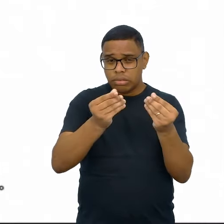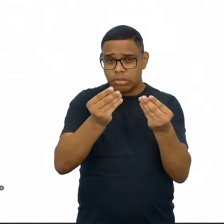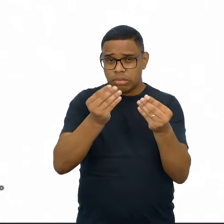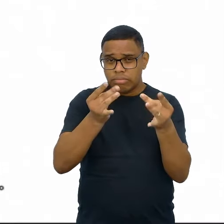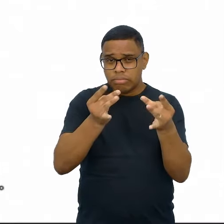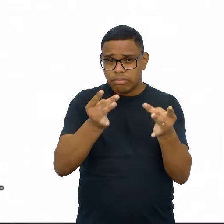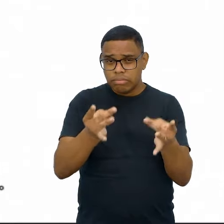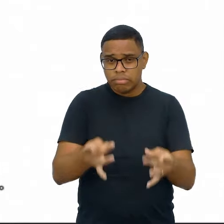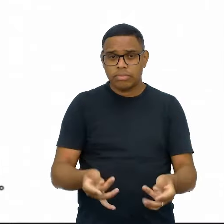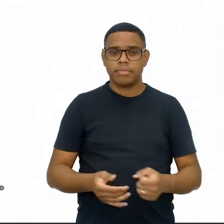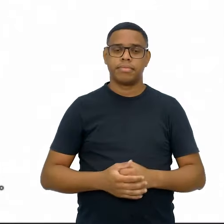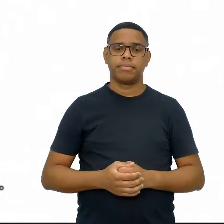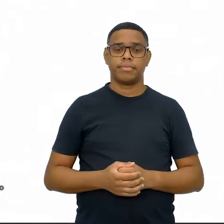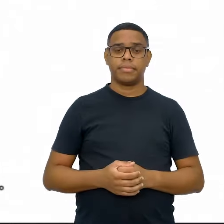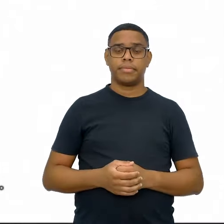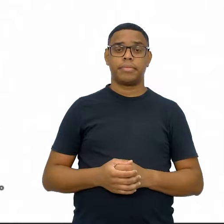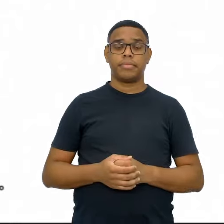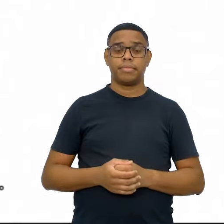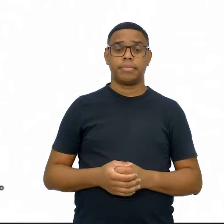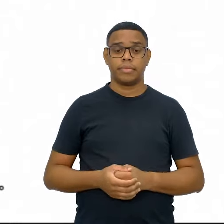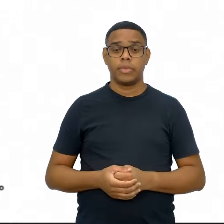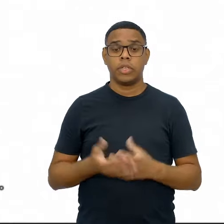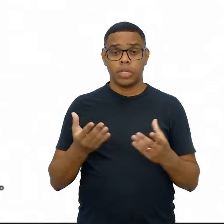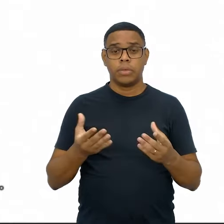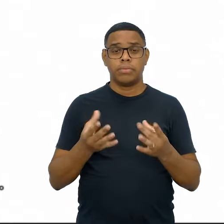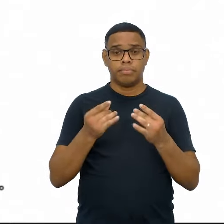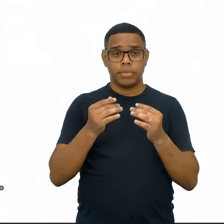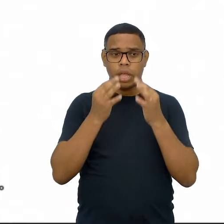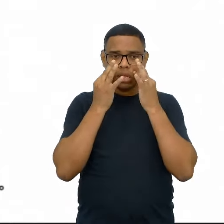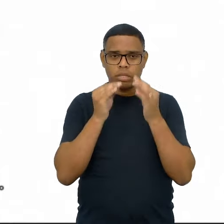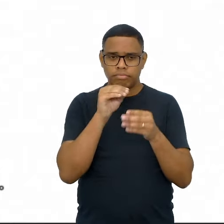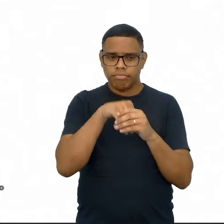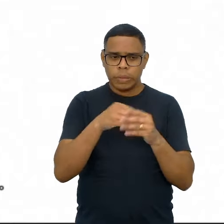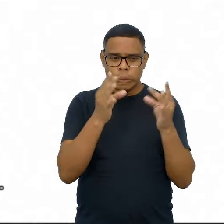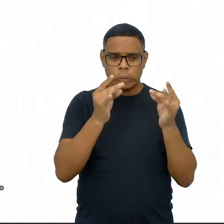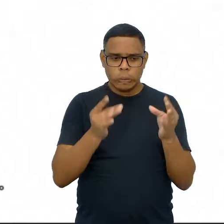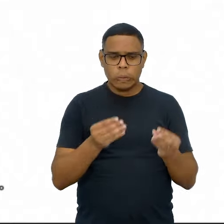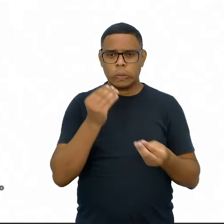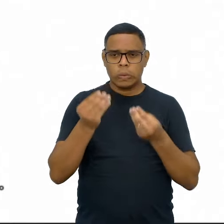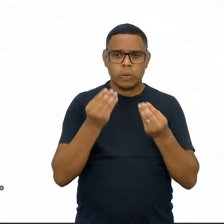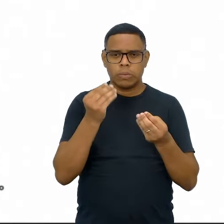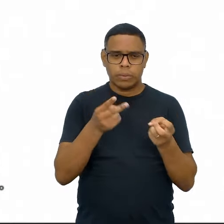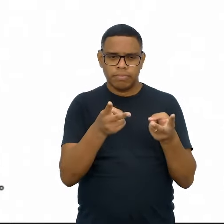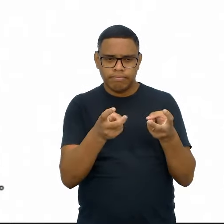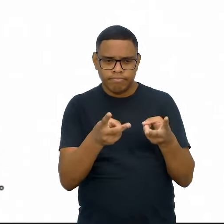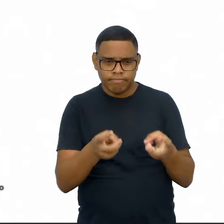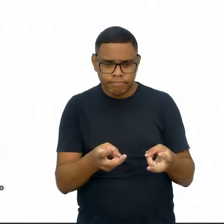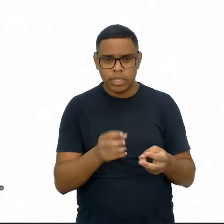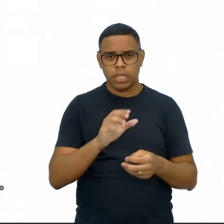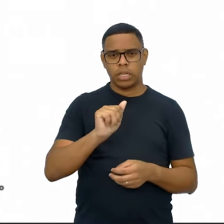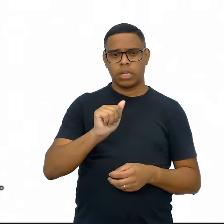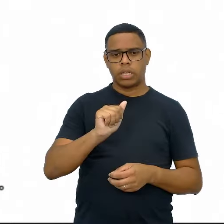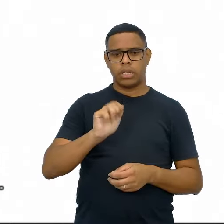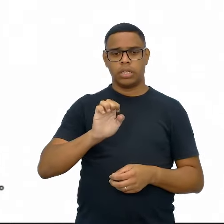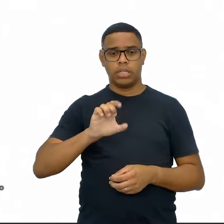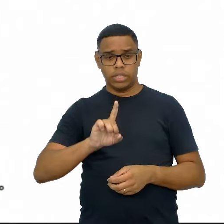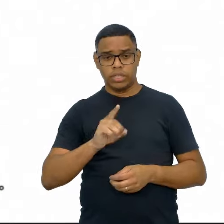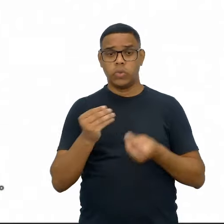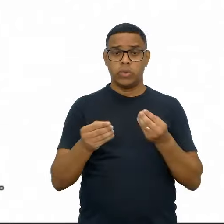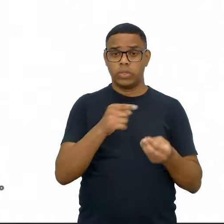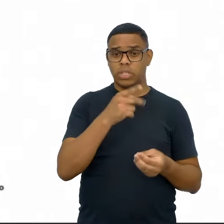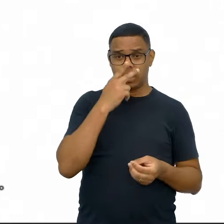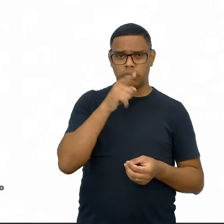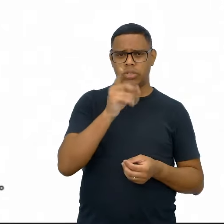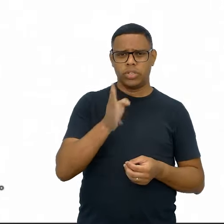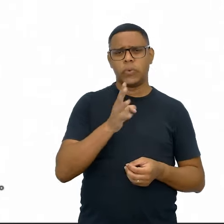minucioso. E aí, ao analisar de forma mais atenta, né, quando você vai entrando e explorando ali o CAED, né, eu acredito que vocês já estejam